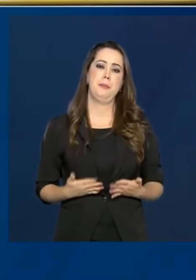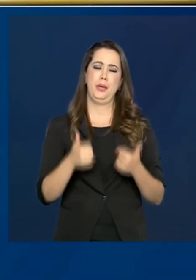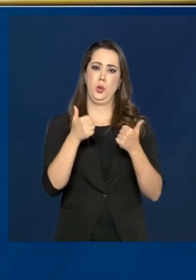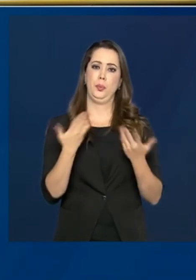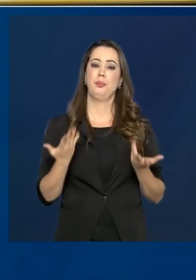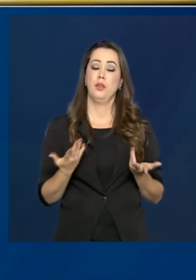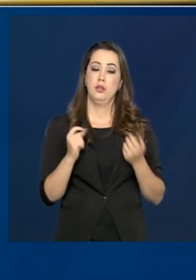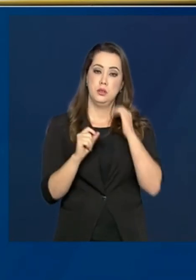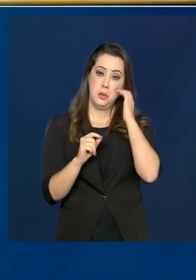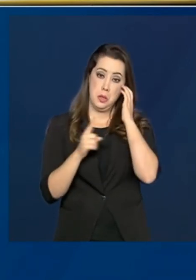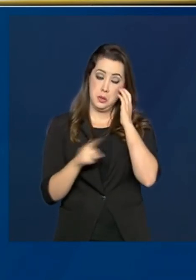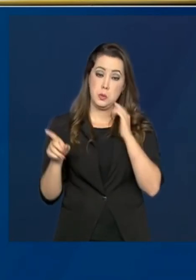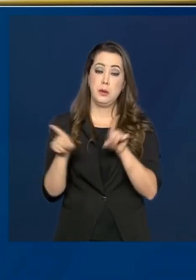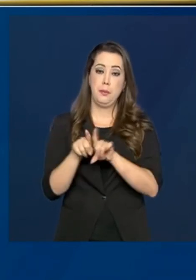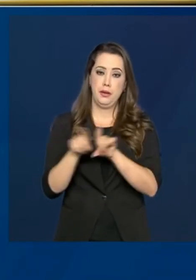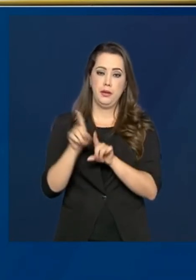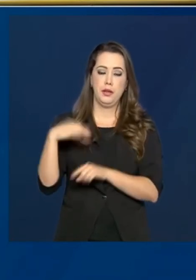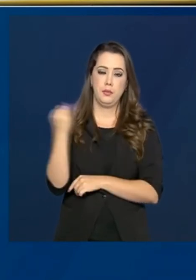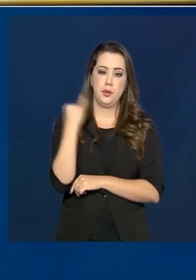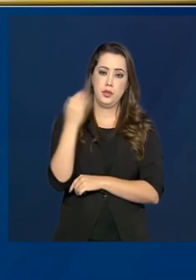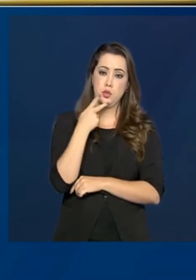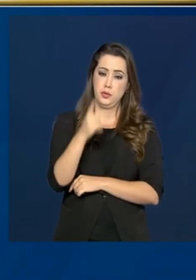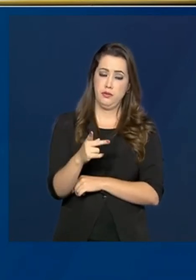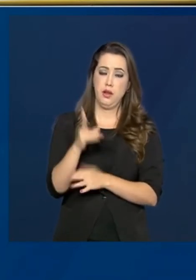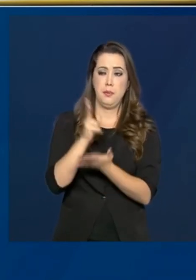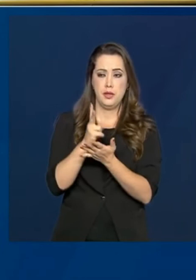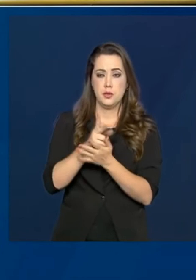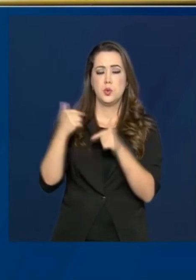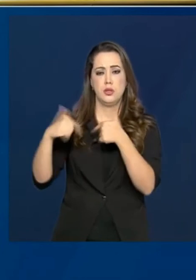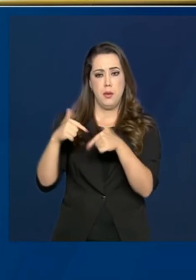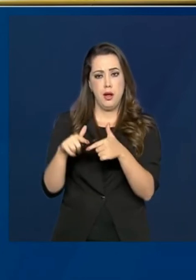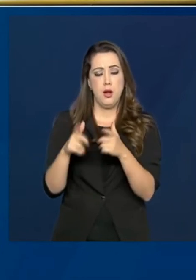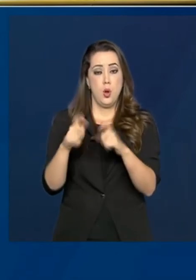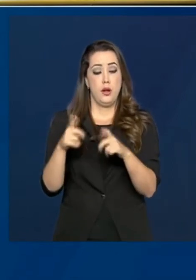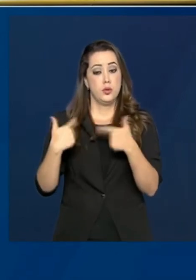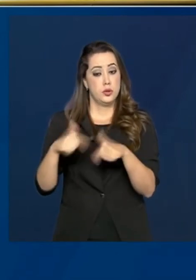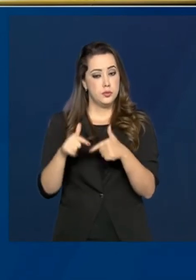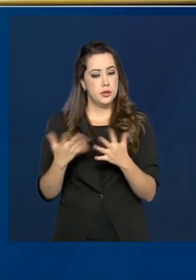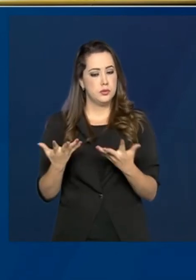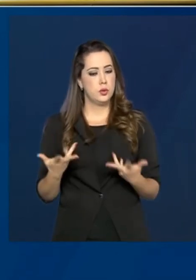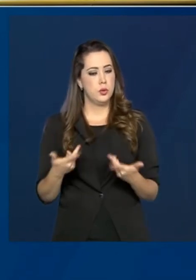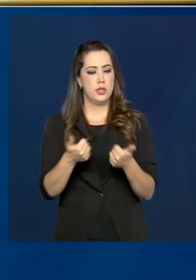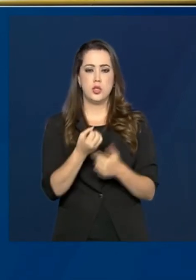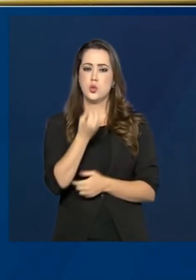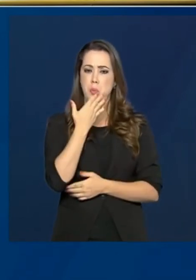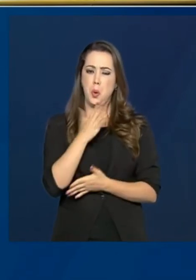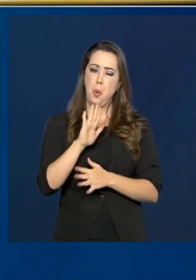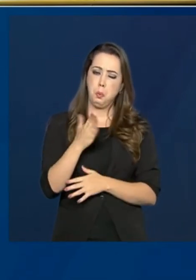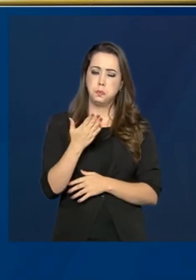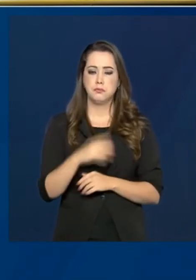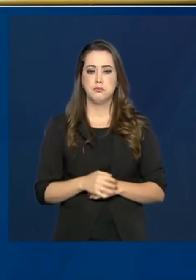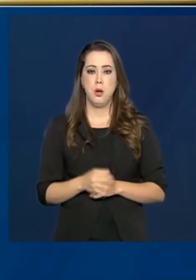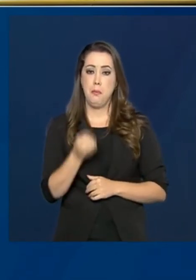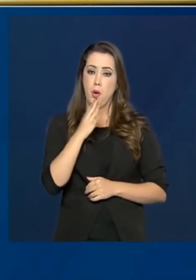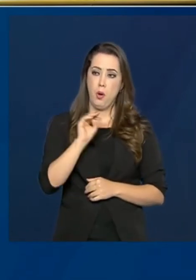avaliação. Essas pessoas consideram que o ambiente, incluindo o ambiente de trabalho, também apresenta uma qualidade de boa a regular